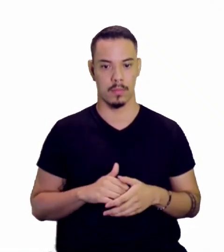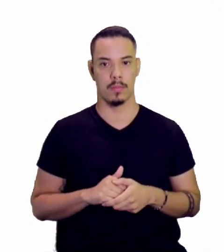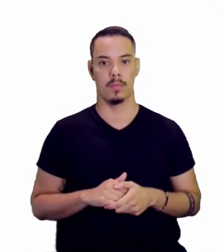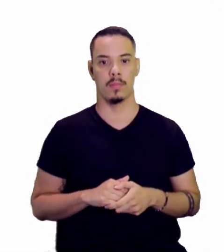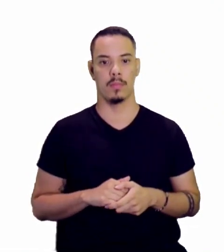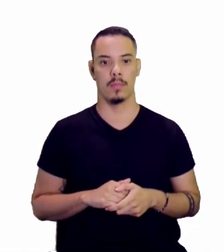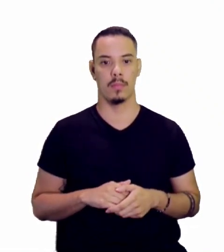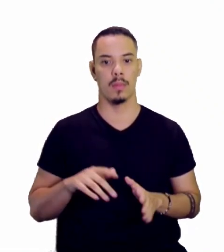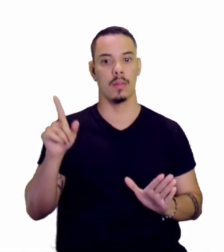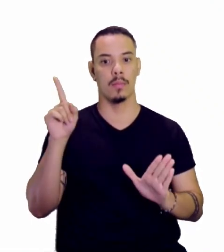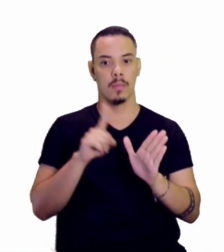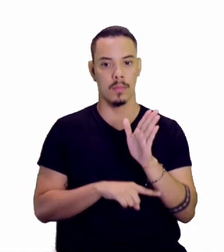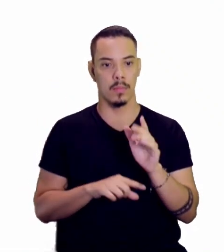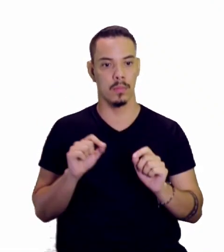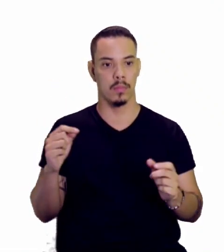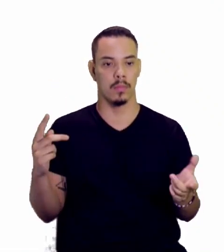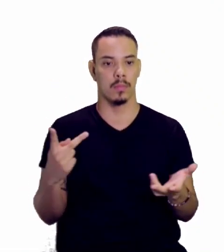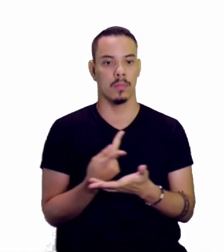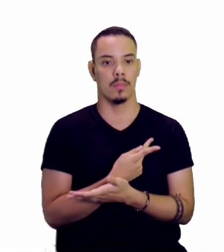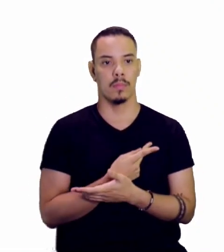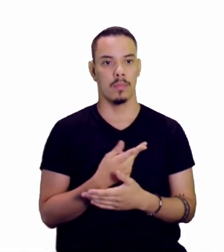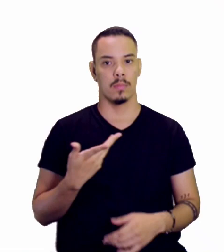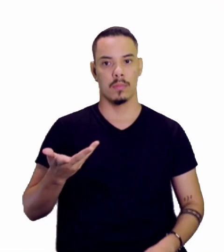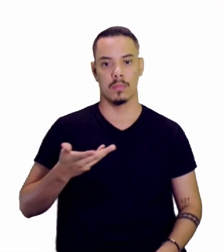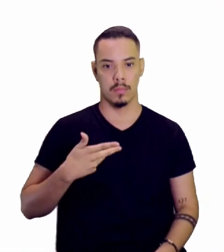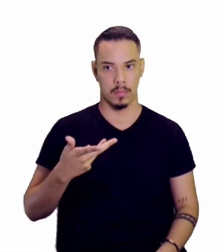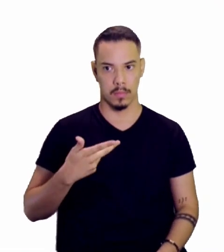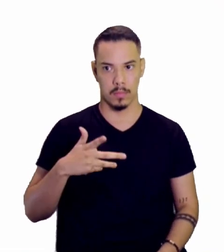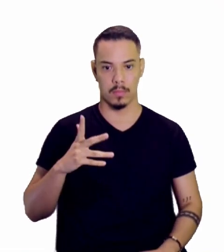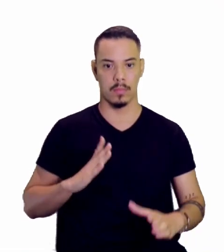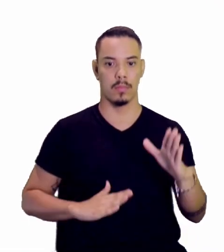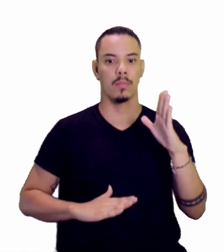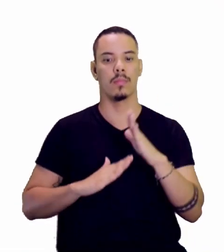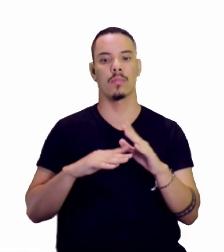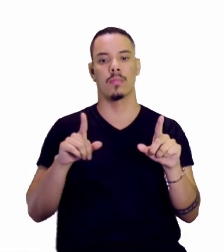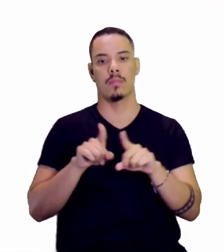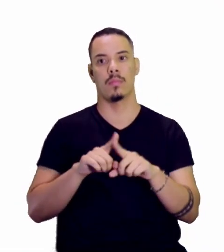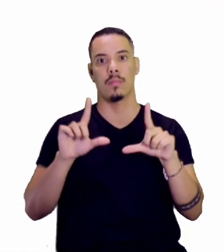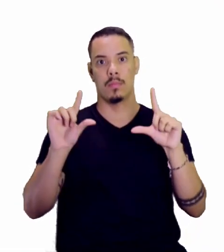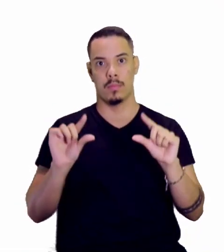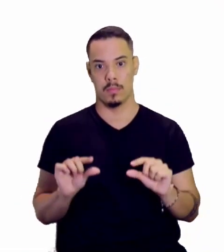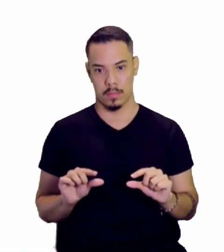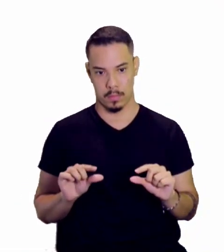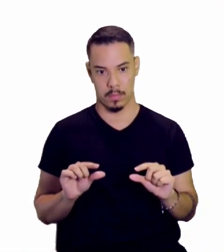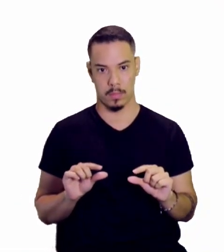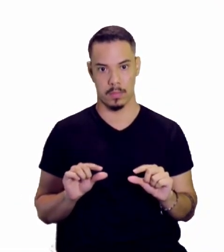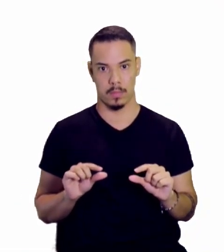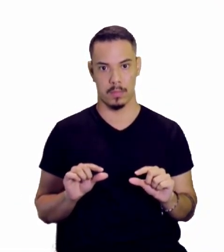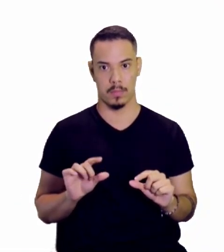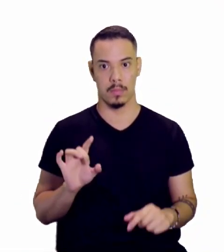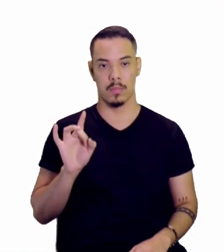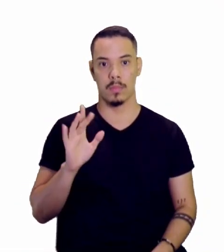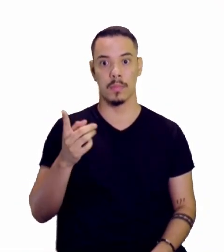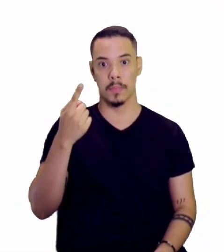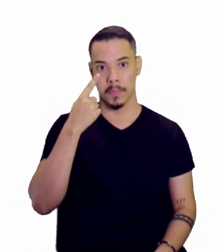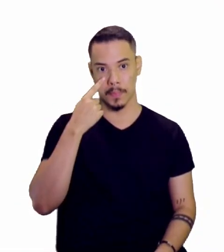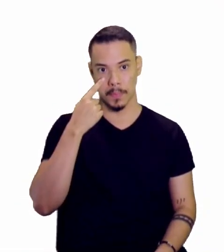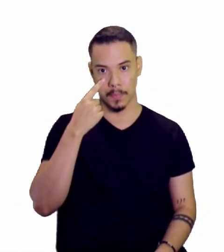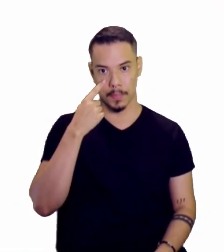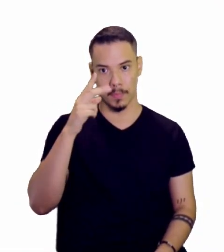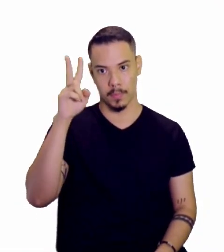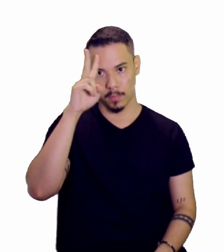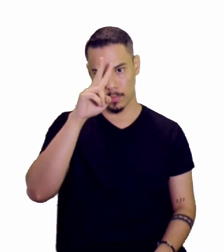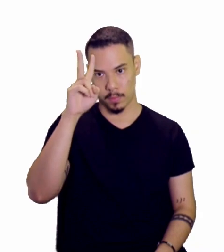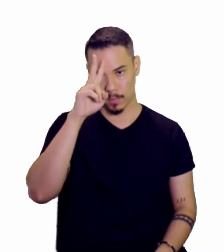resultante sobre o passageiro ocorrerá quando a aceleração máxima também for menor. Isso, olha só, é só a gente escrever aqui, ó,